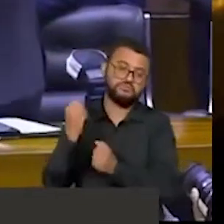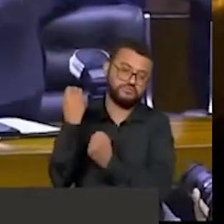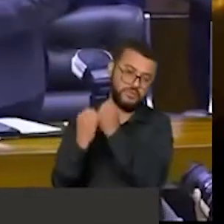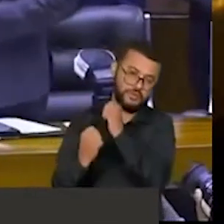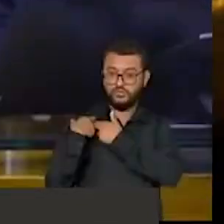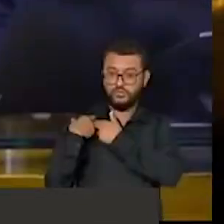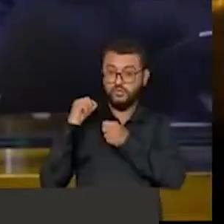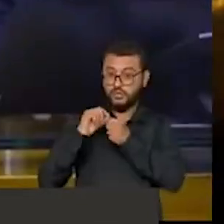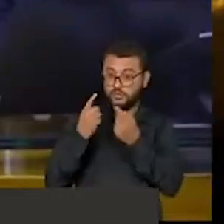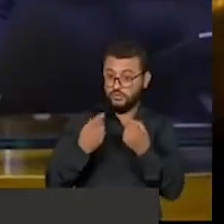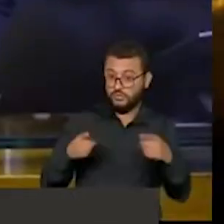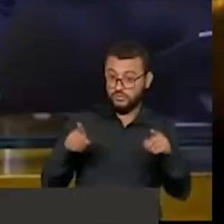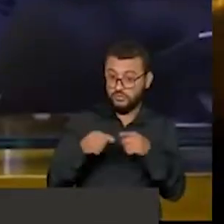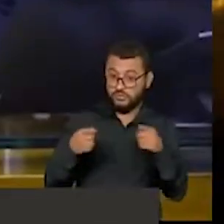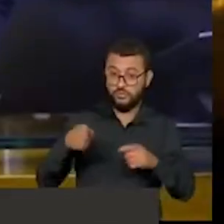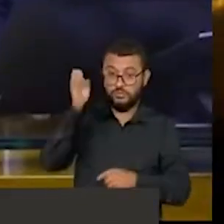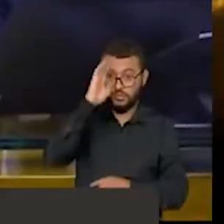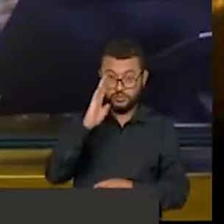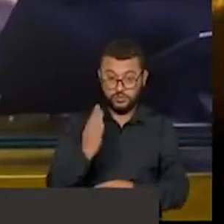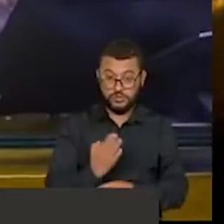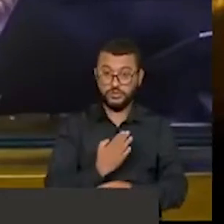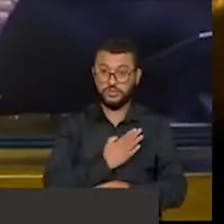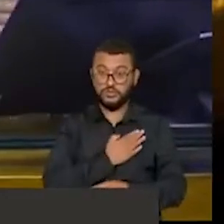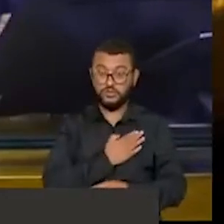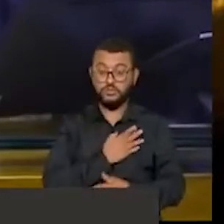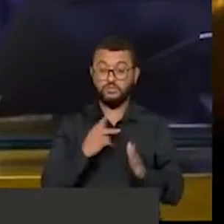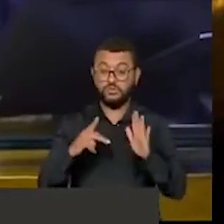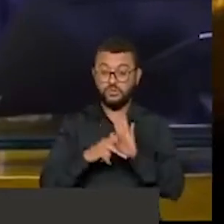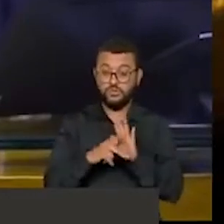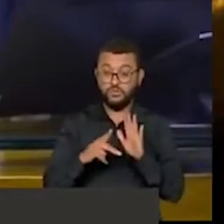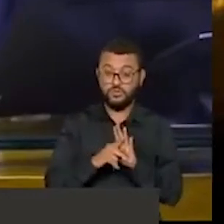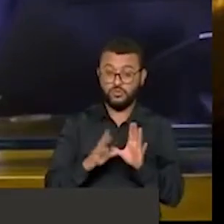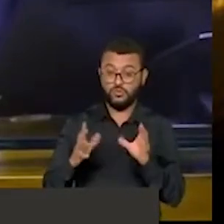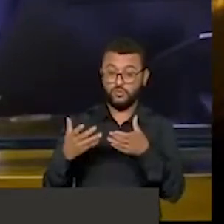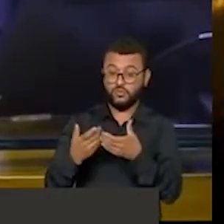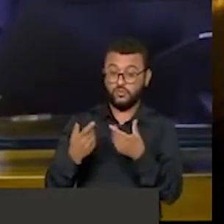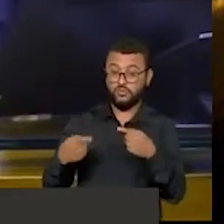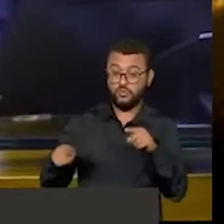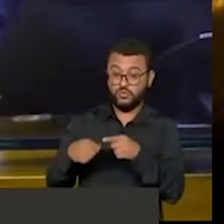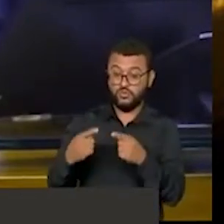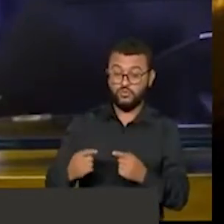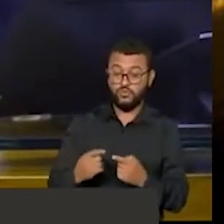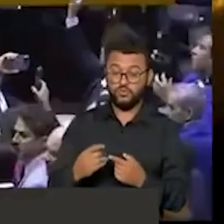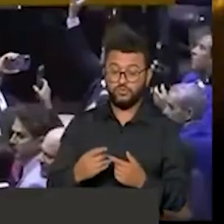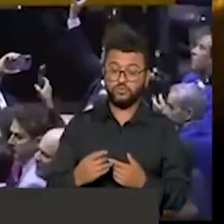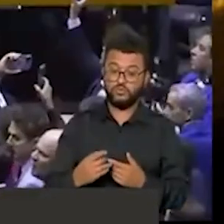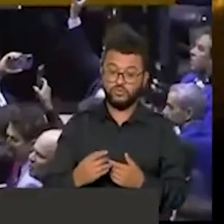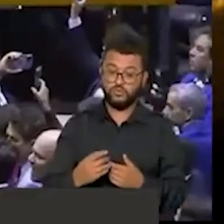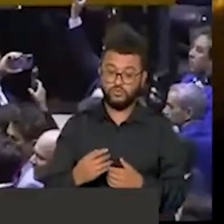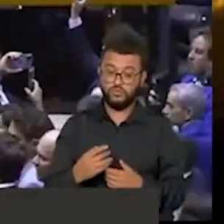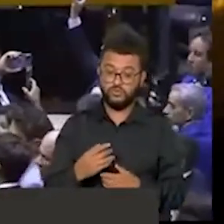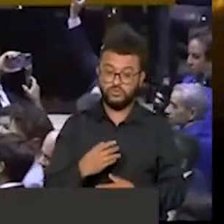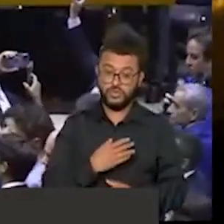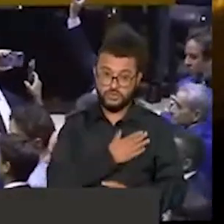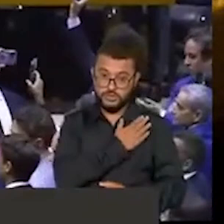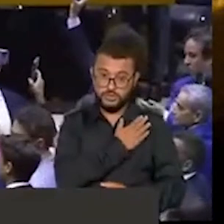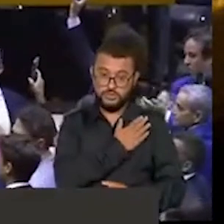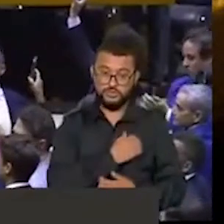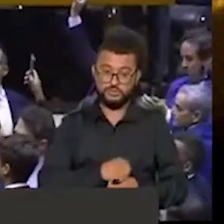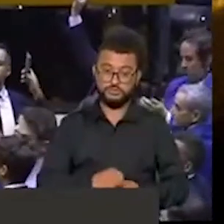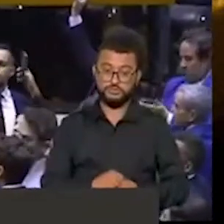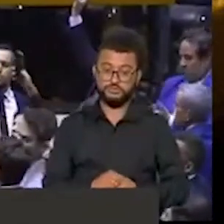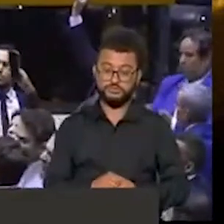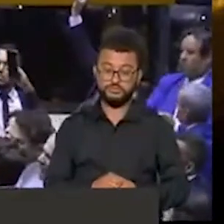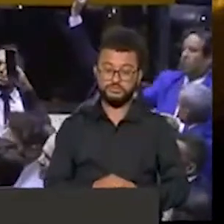constitucional todos são iguais perante a lei Então você tem que trazer tudo com isonomia tratar todos com isonomia o setor